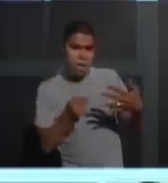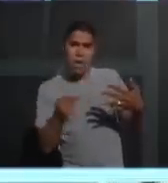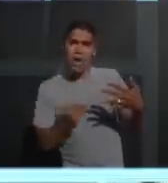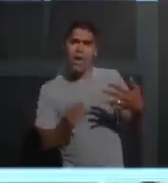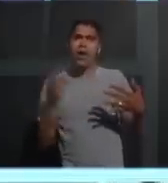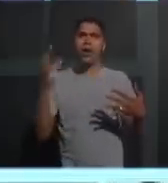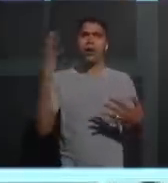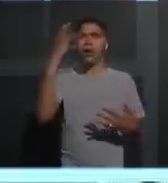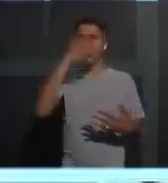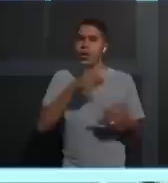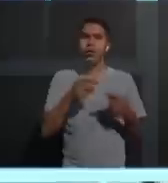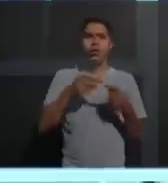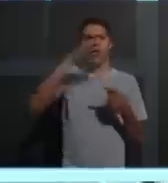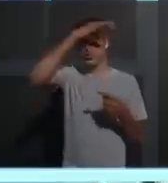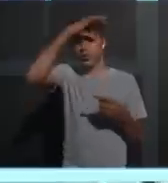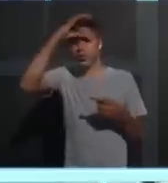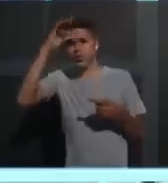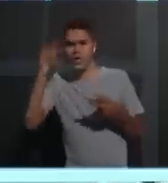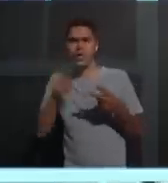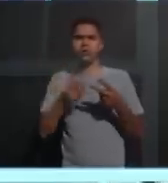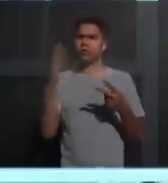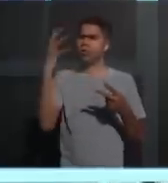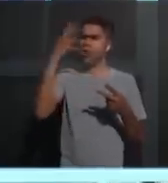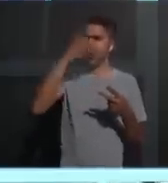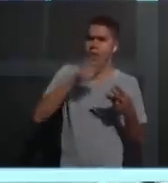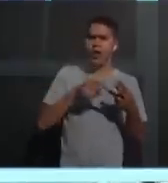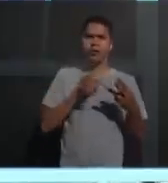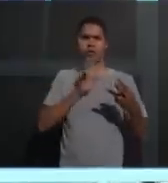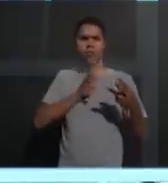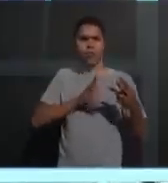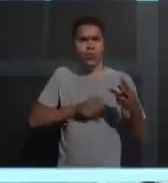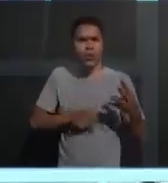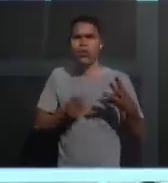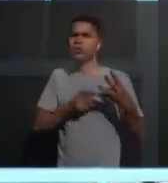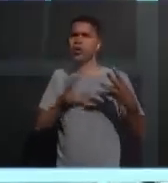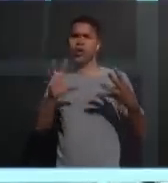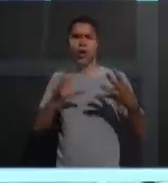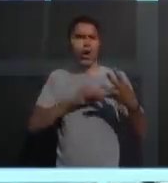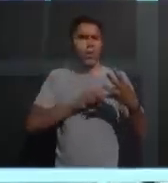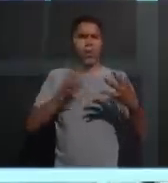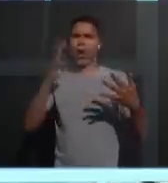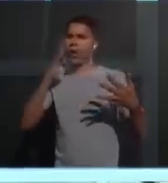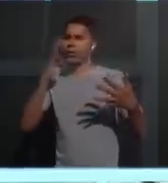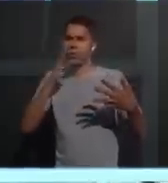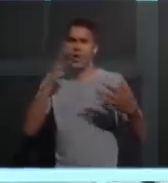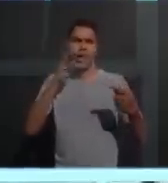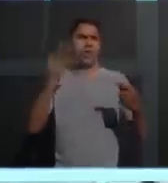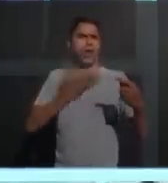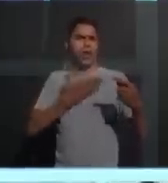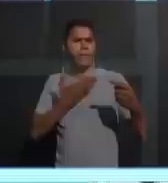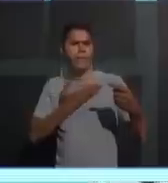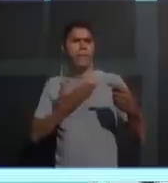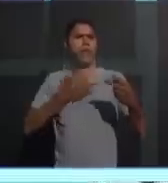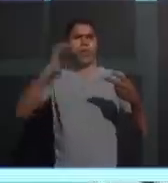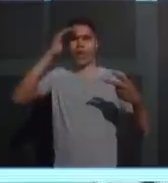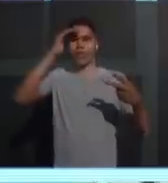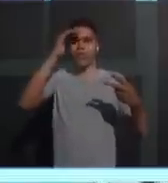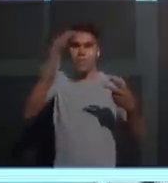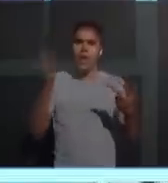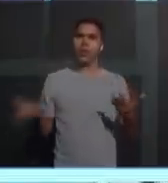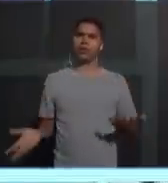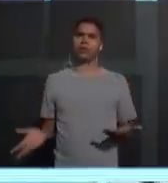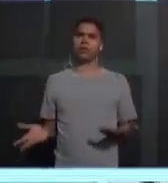inocência beleza pureza amor a admiração amy saad respeito